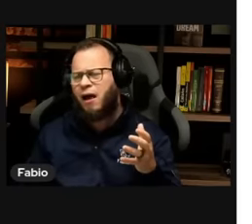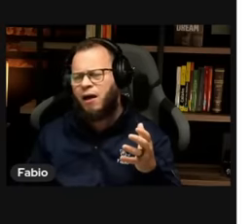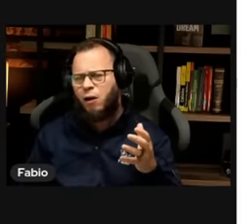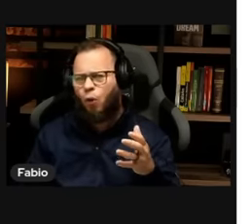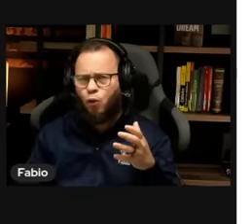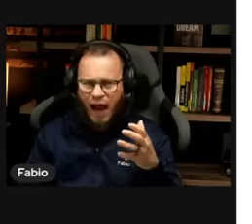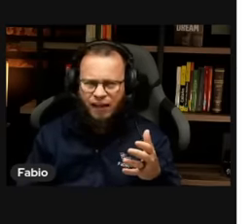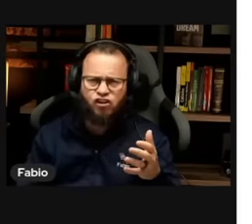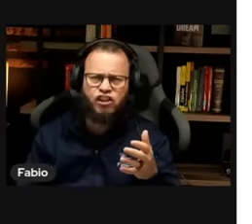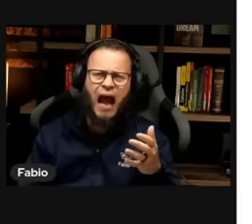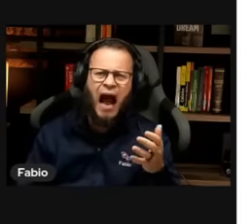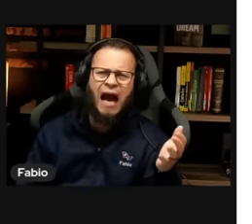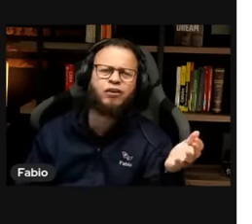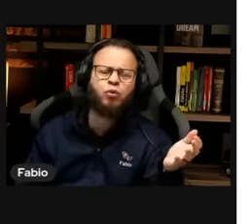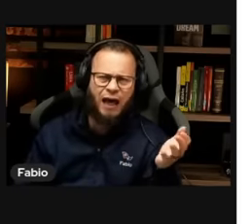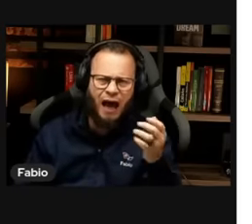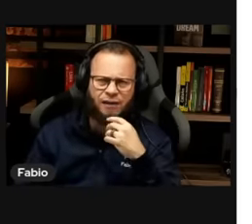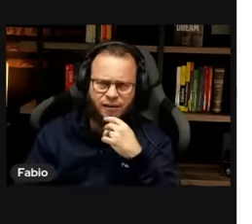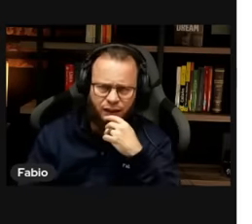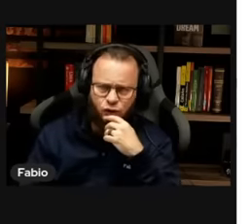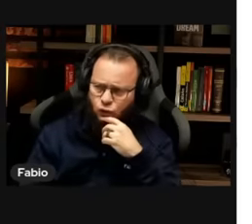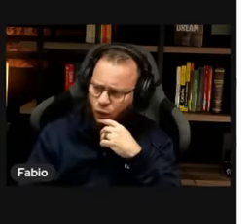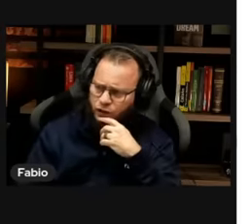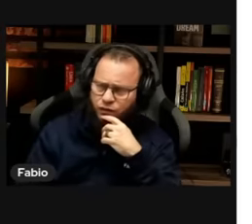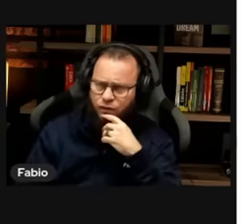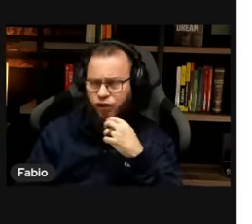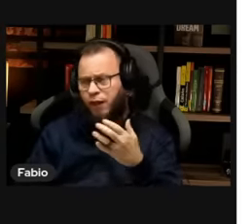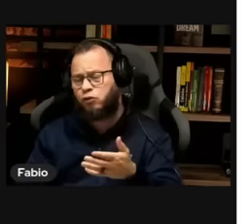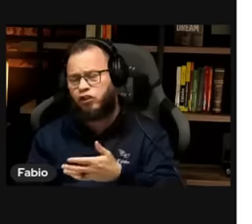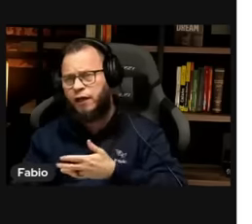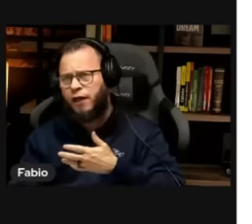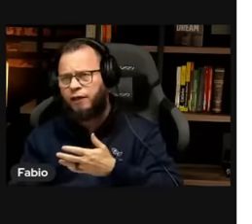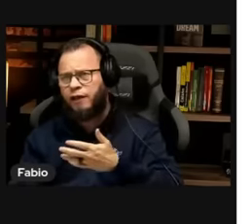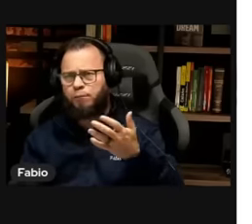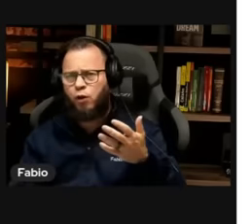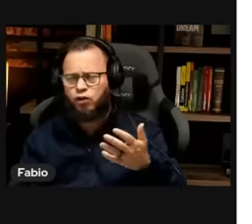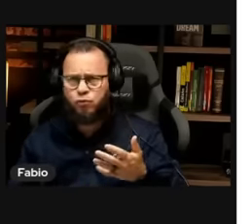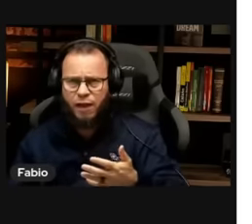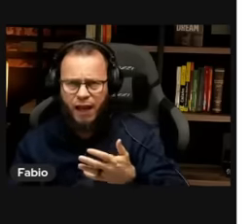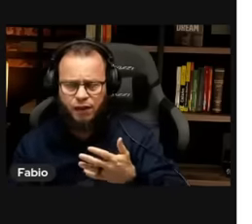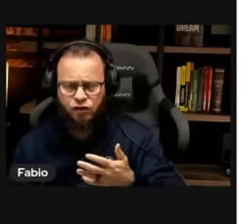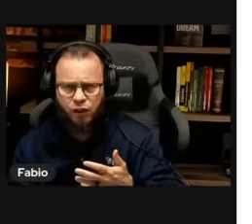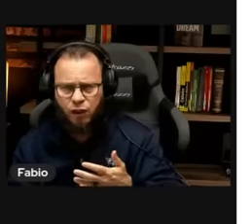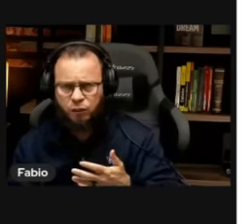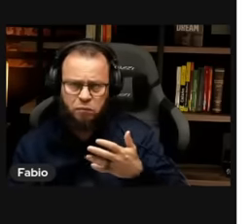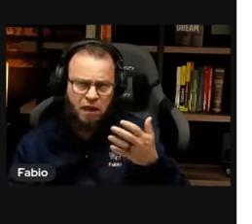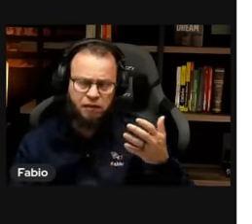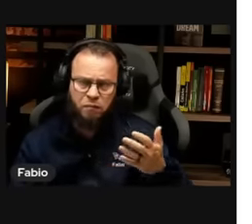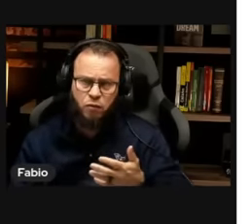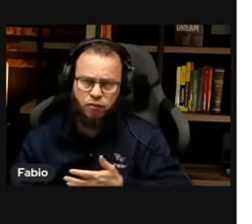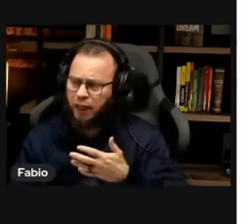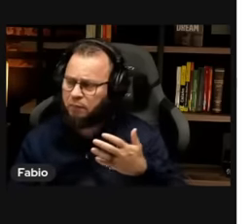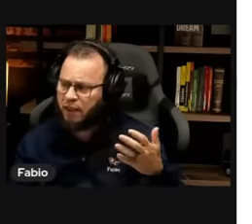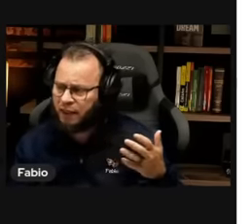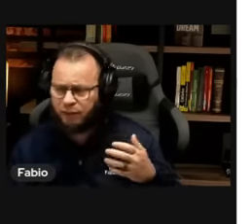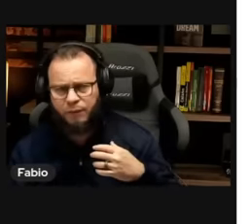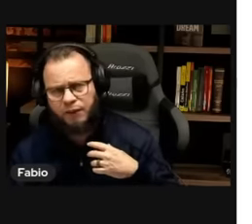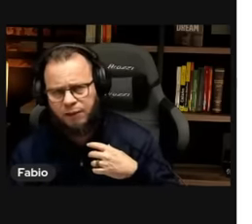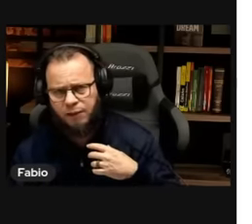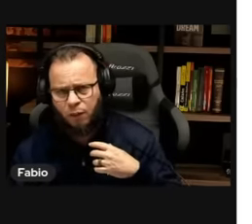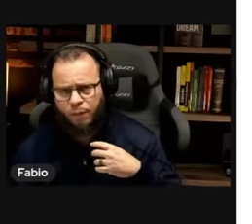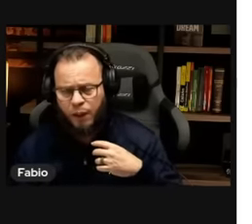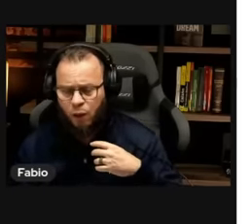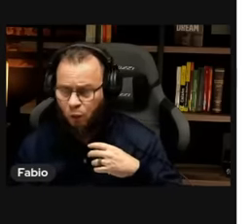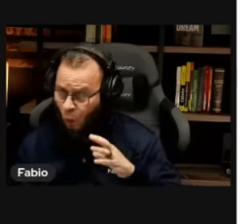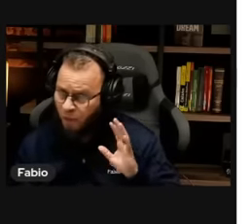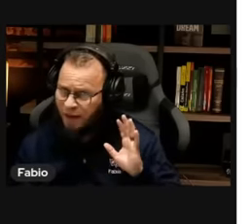terá coragem de anular as eleições? Digamos que depois de um mês e meio, termina a